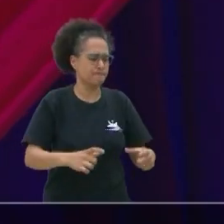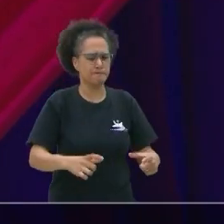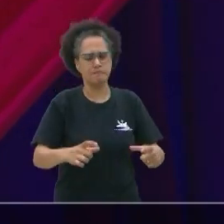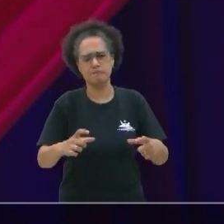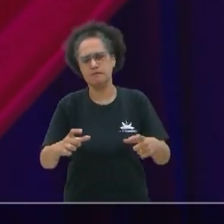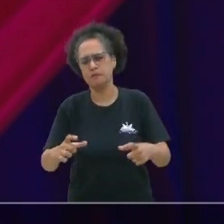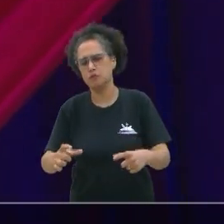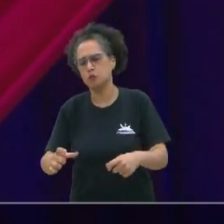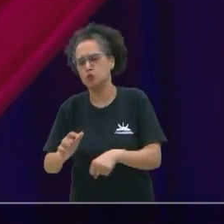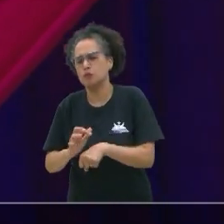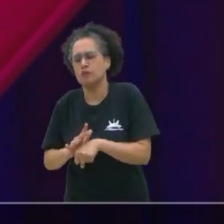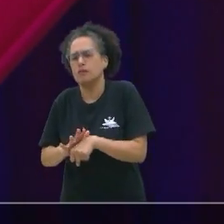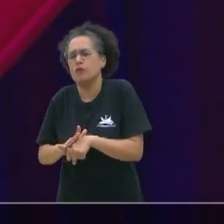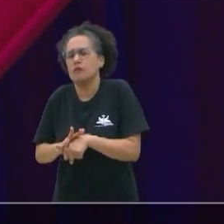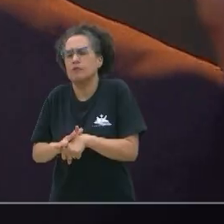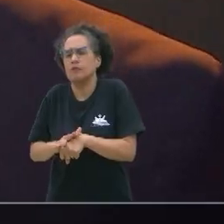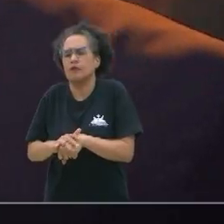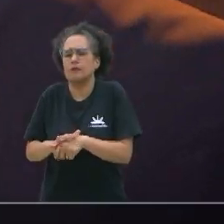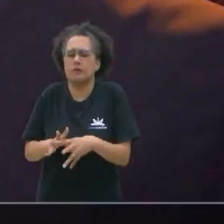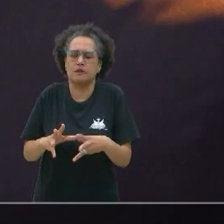dói.